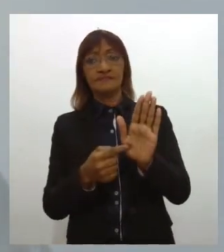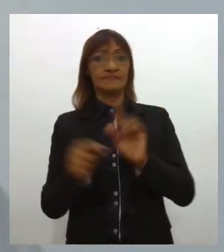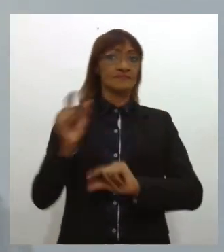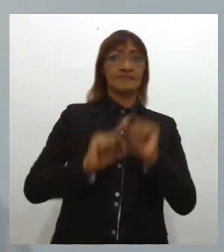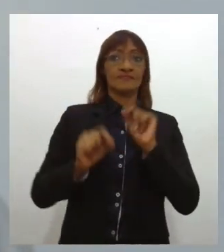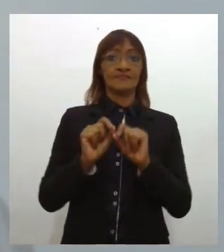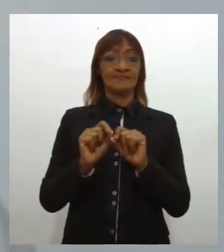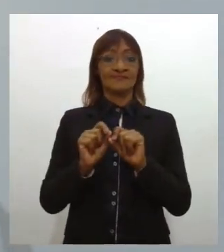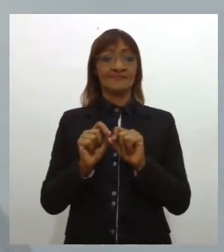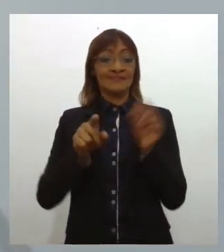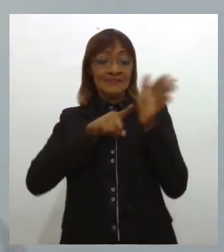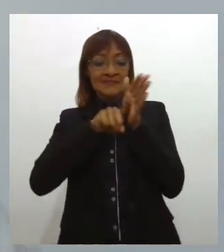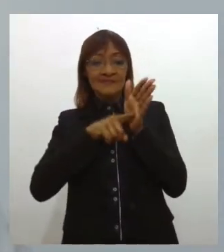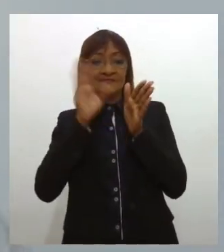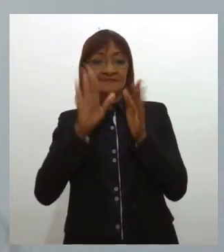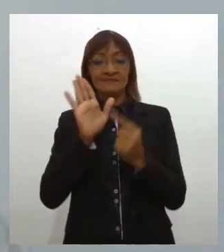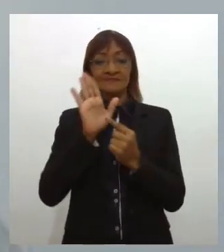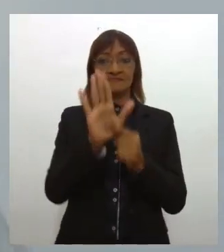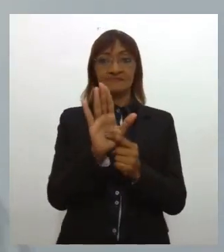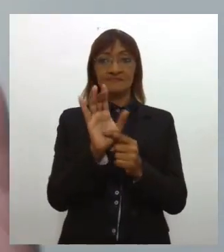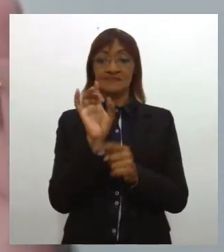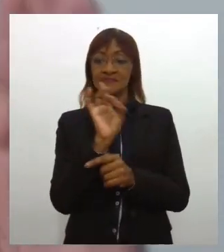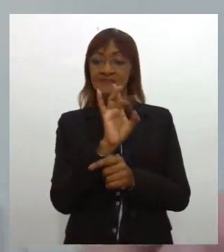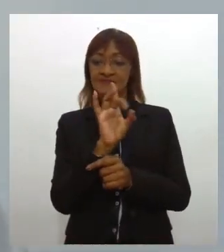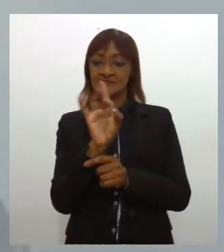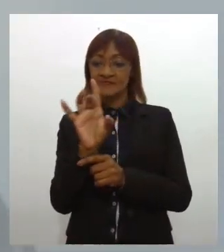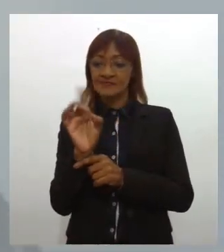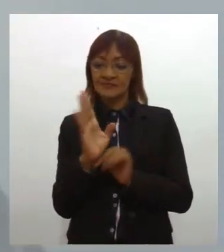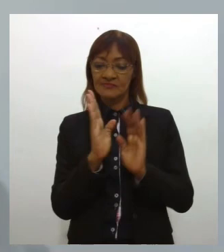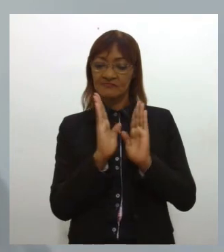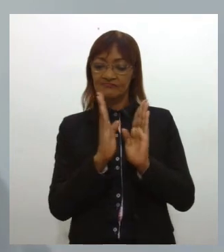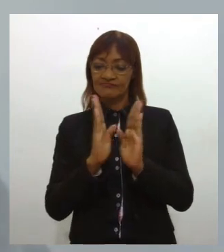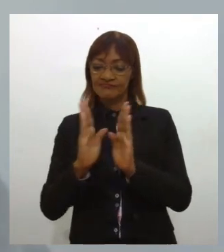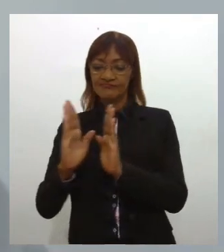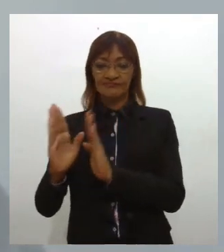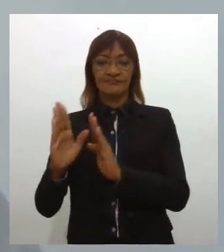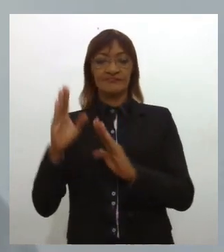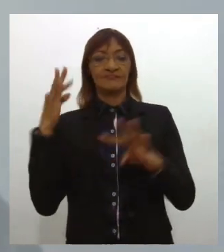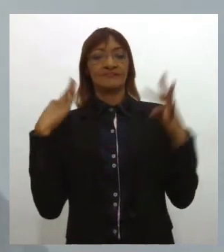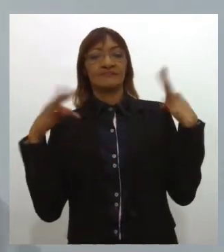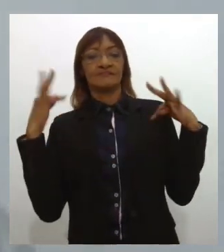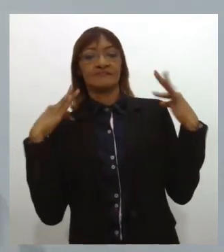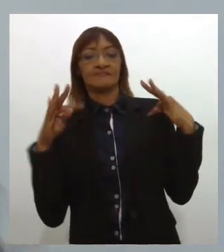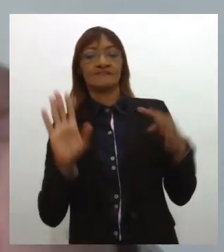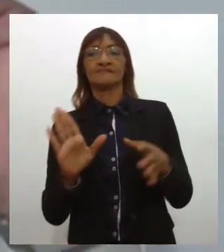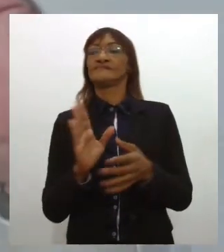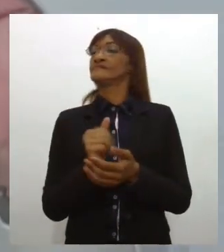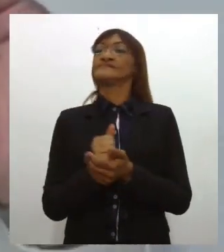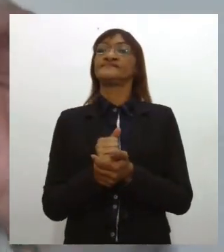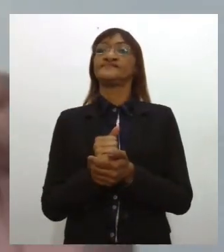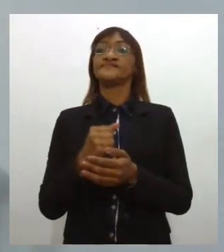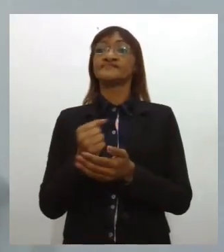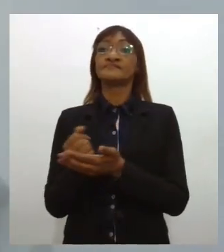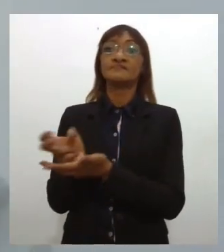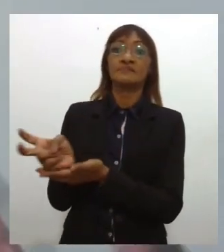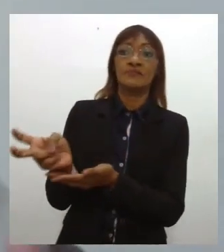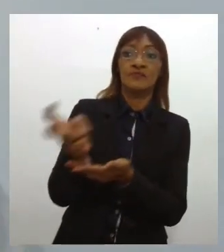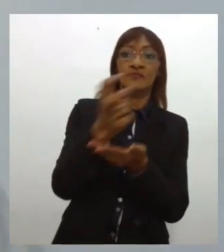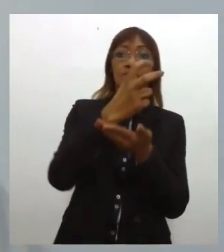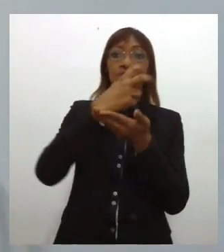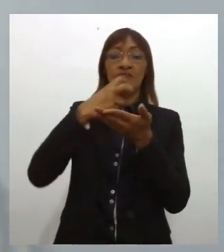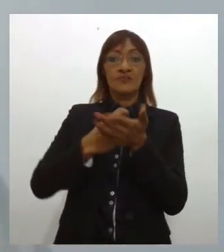para isso, e em cada área que ele vai ser aplicado, do turismo, da arrecadação de tributos,